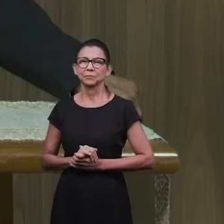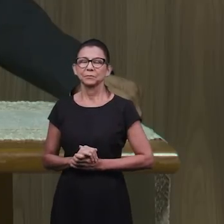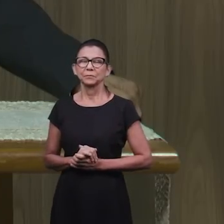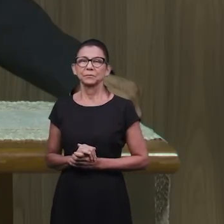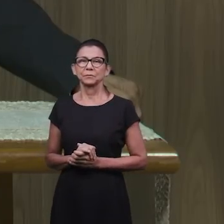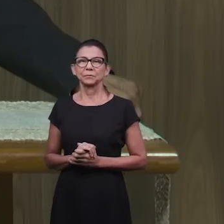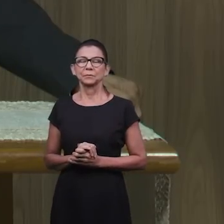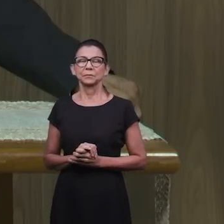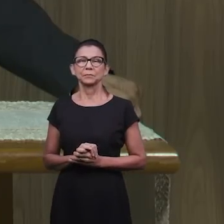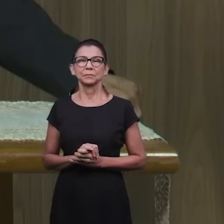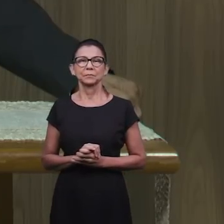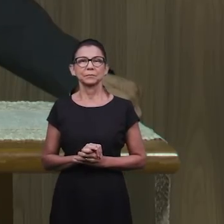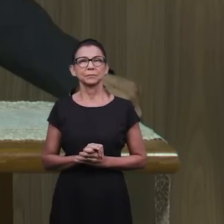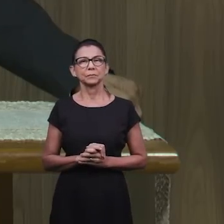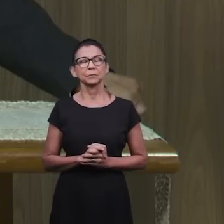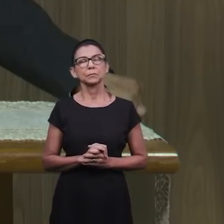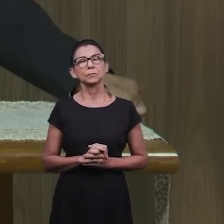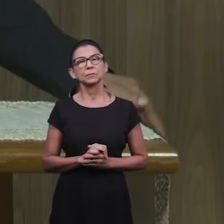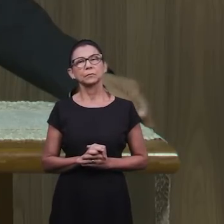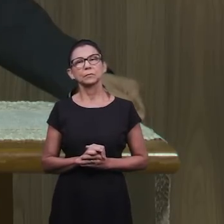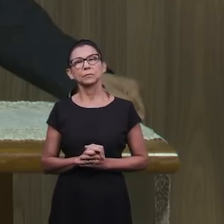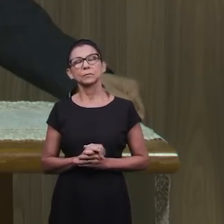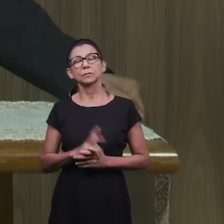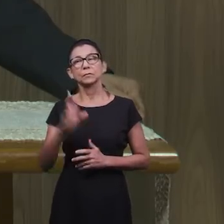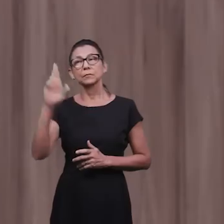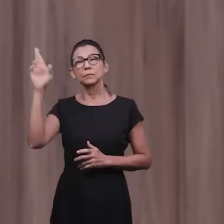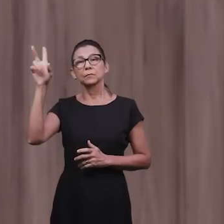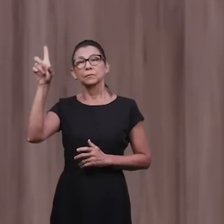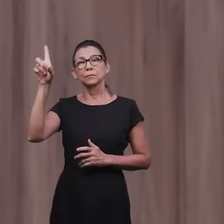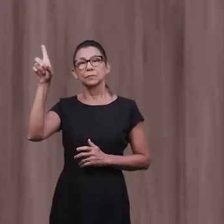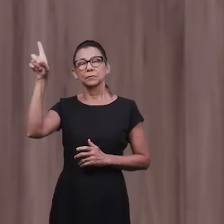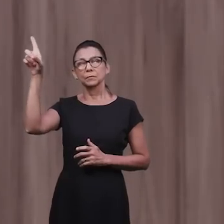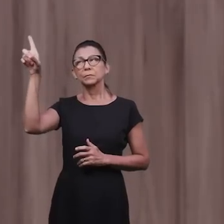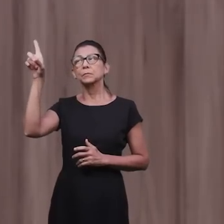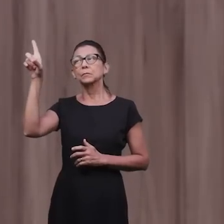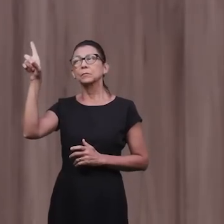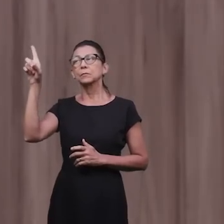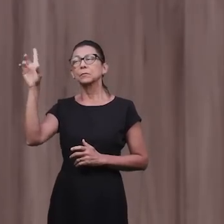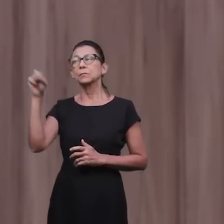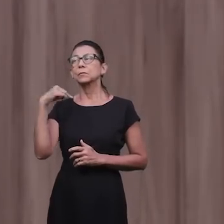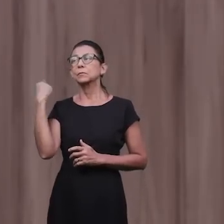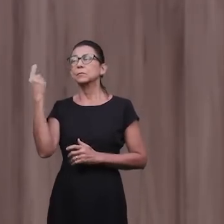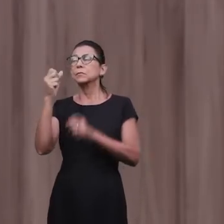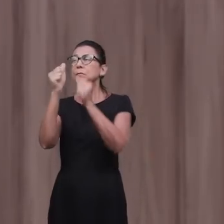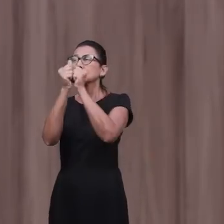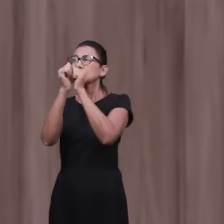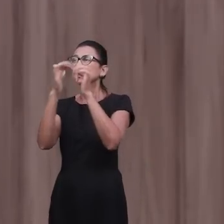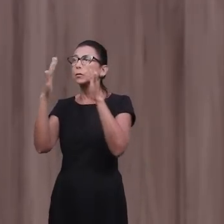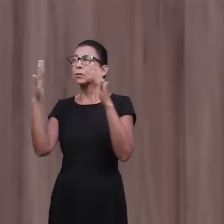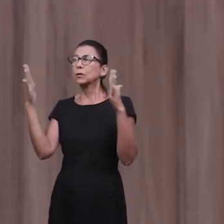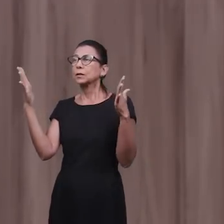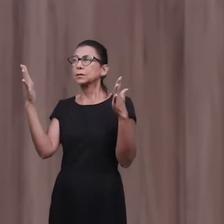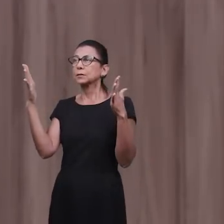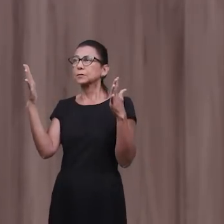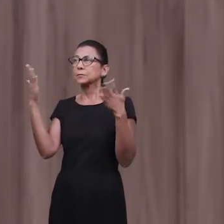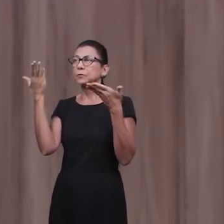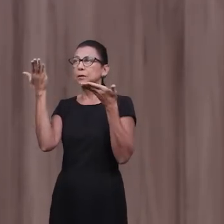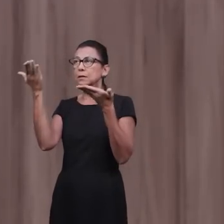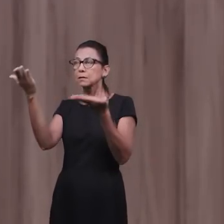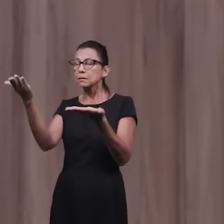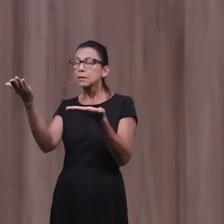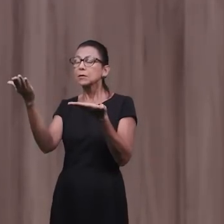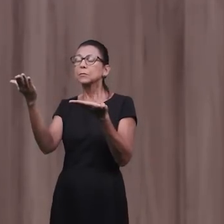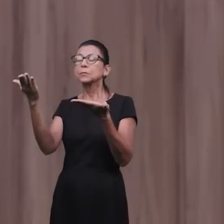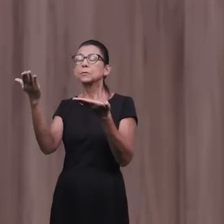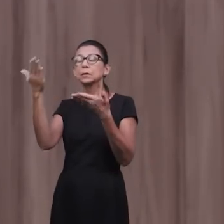oração que um dos nossos companheiros irá fazer aqui. Senhor nosso Deus, nós glorificamos ao Senhor